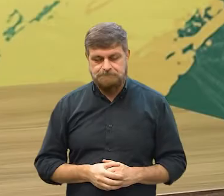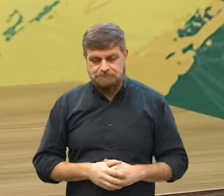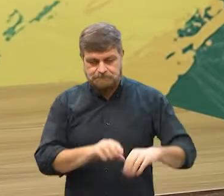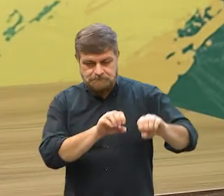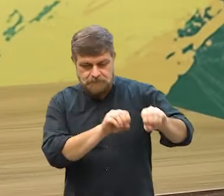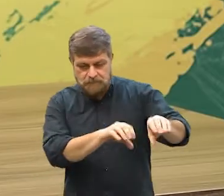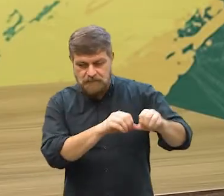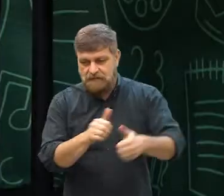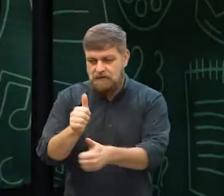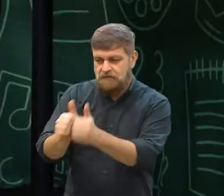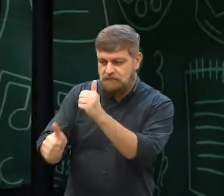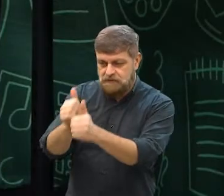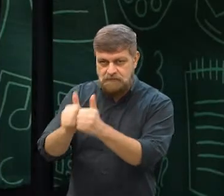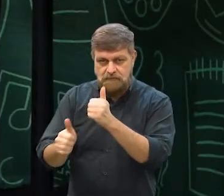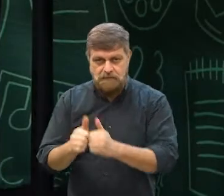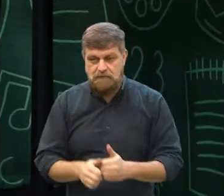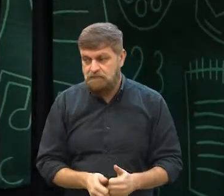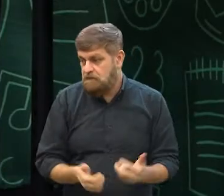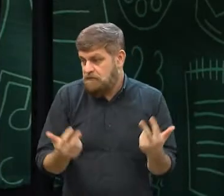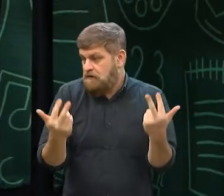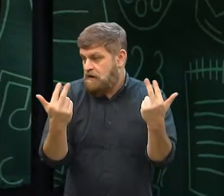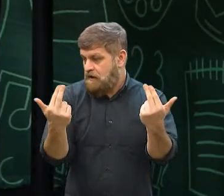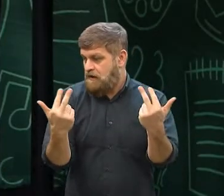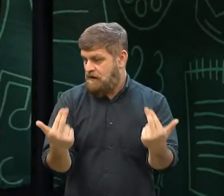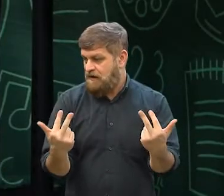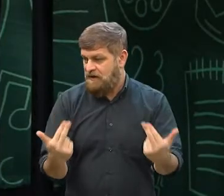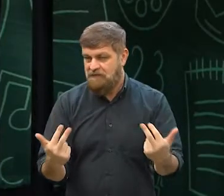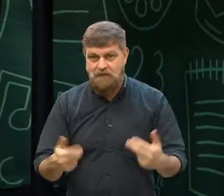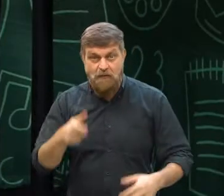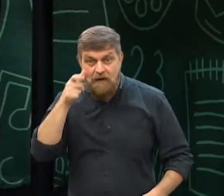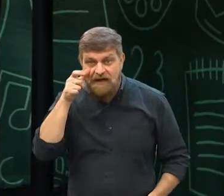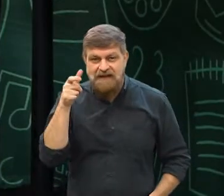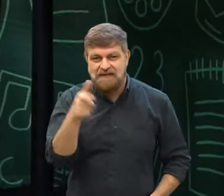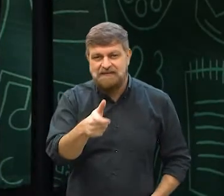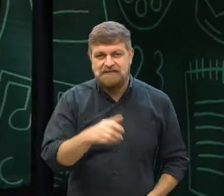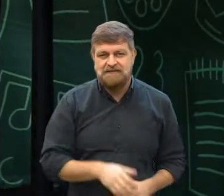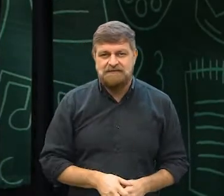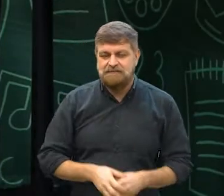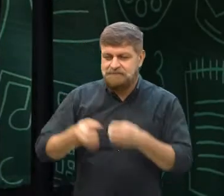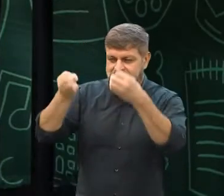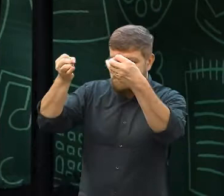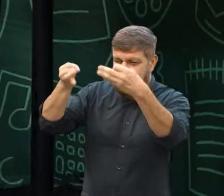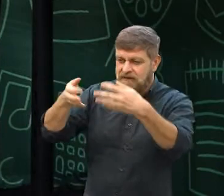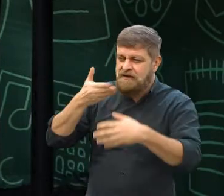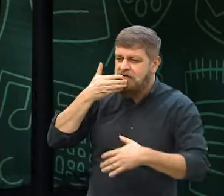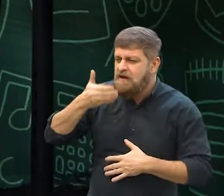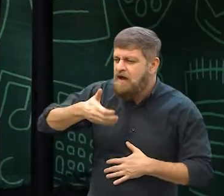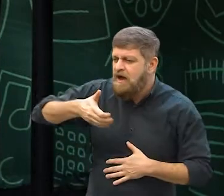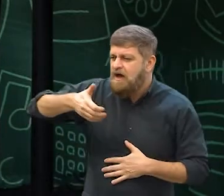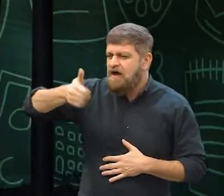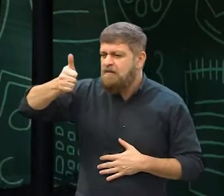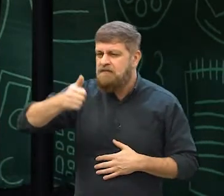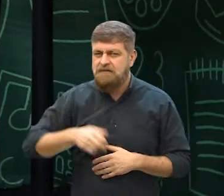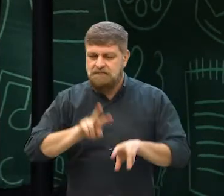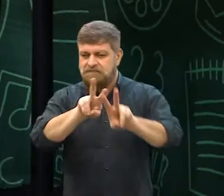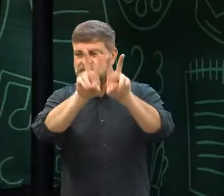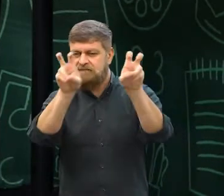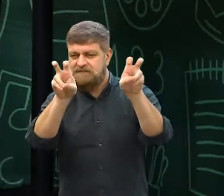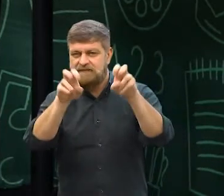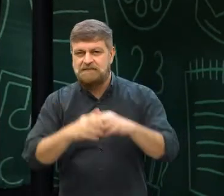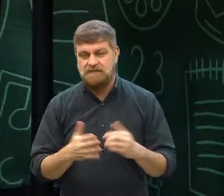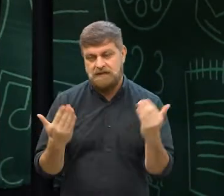educação com futebol pode ser a mesma coisa é algo realmente muito interessante eu gostaria que você explicasse um pouco mais falar um pouco mais sobre